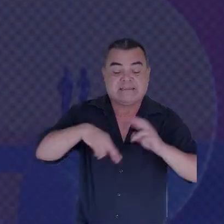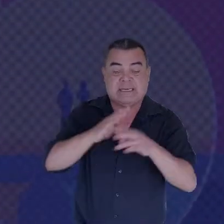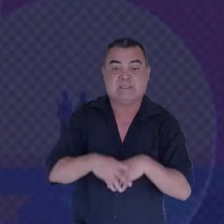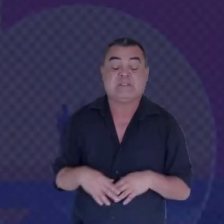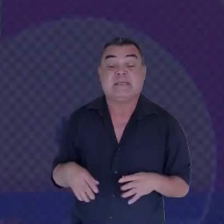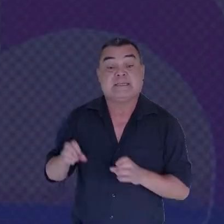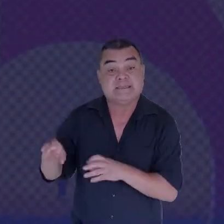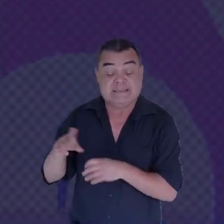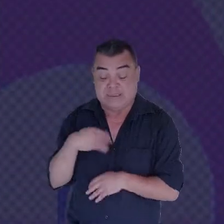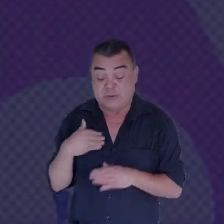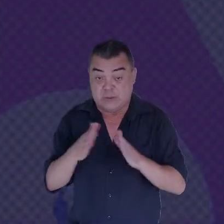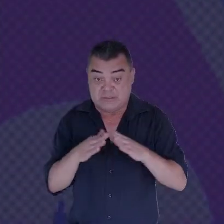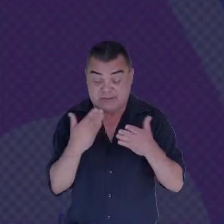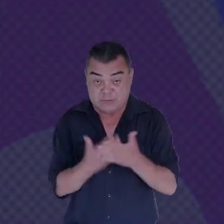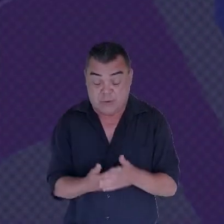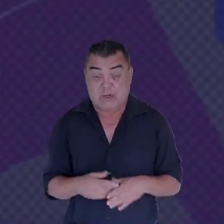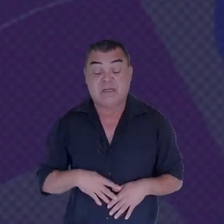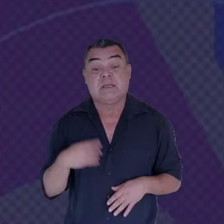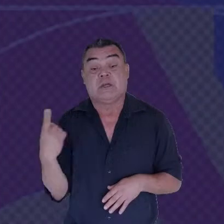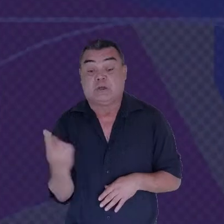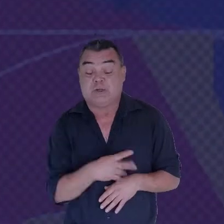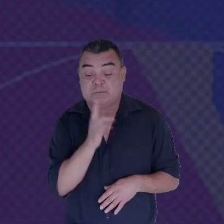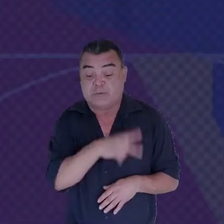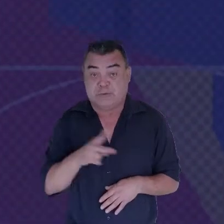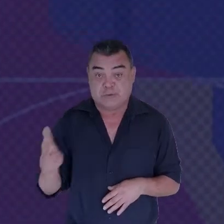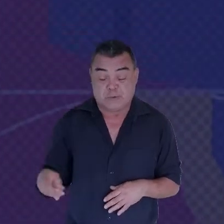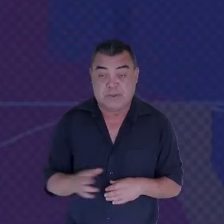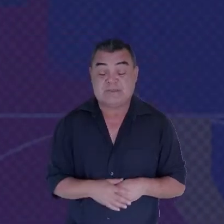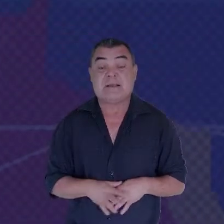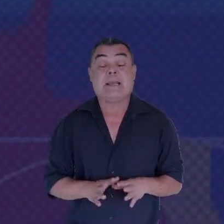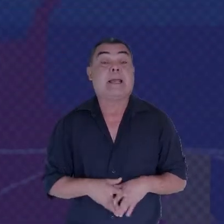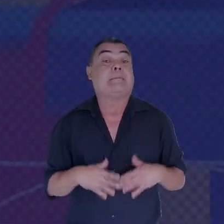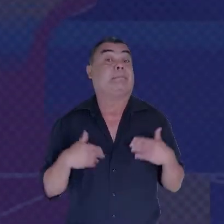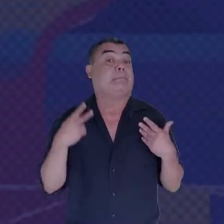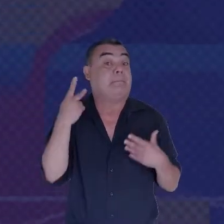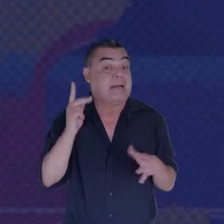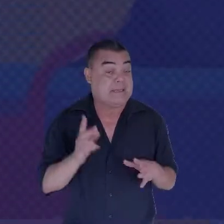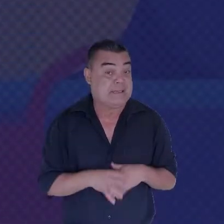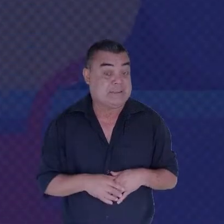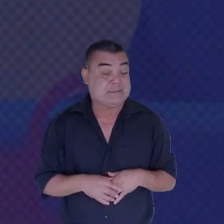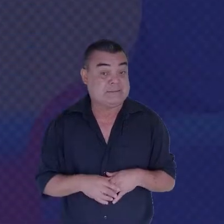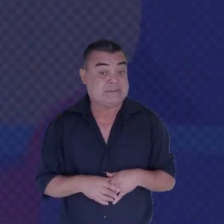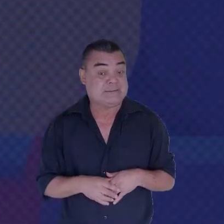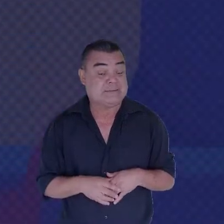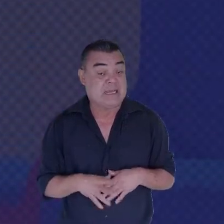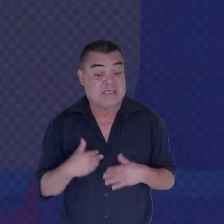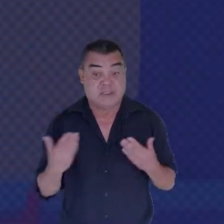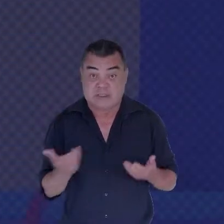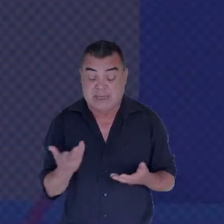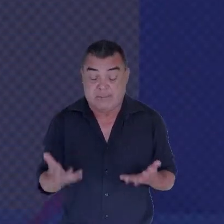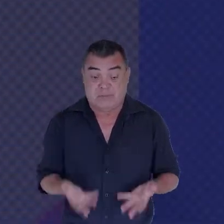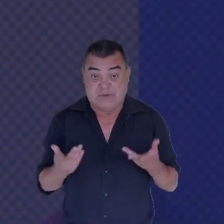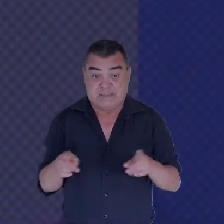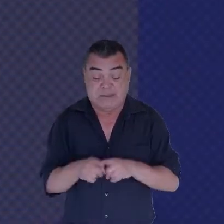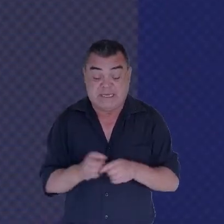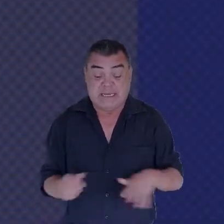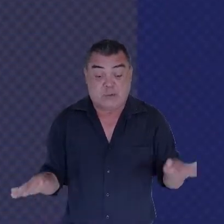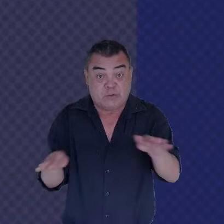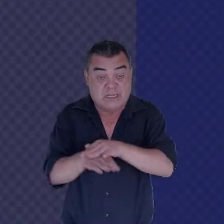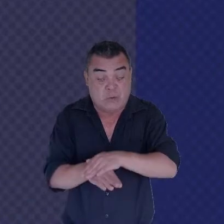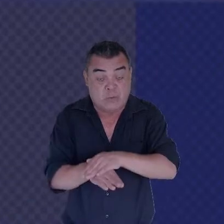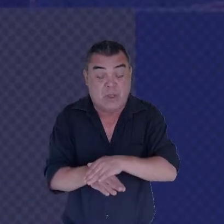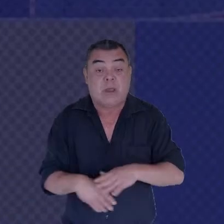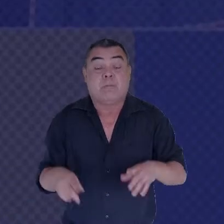nossas escolas nossos professores e nosso estudante Para o Futuro e a gente quer promover também a inclusão